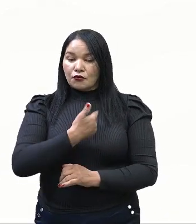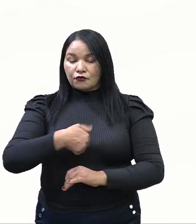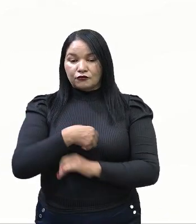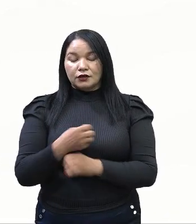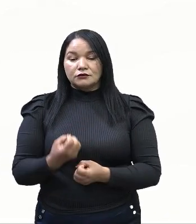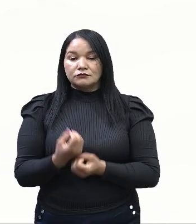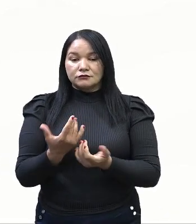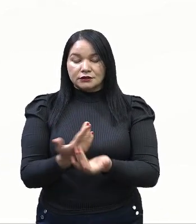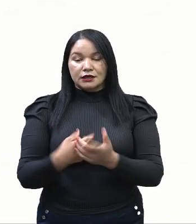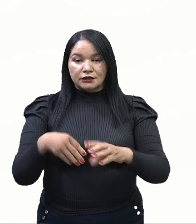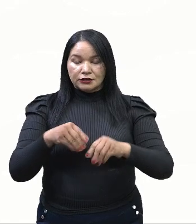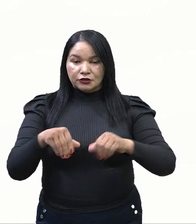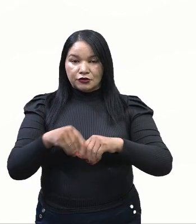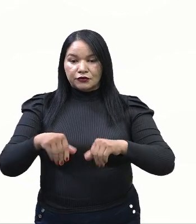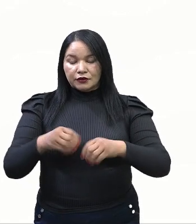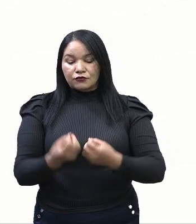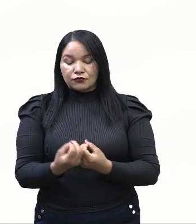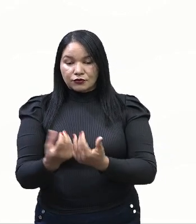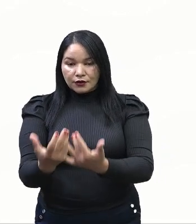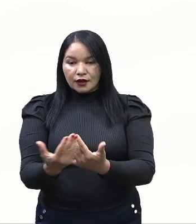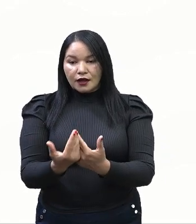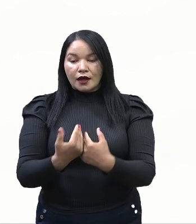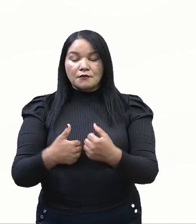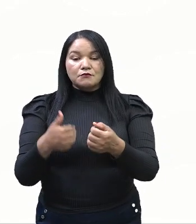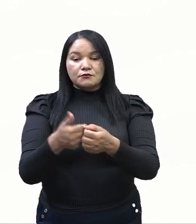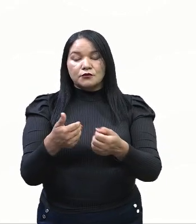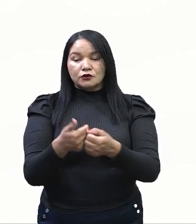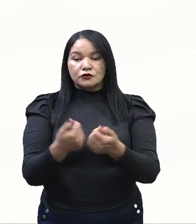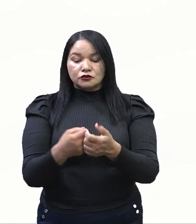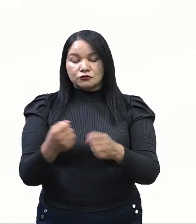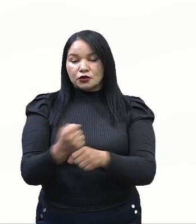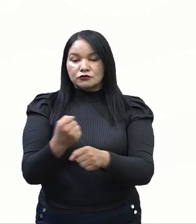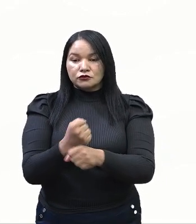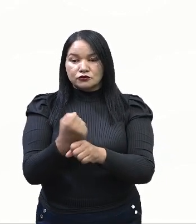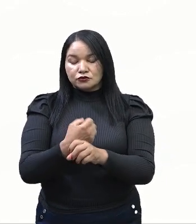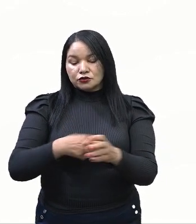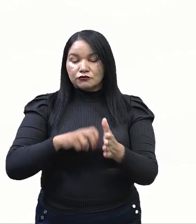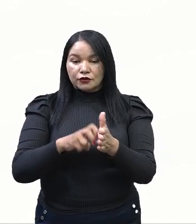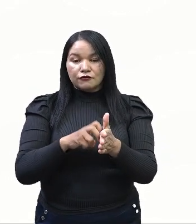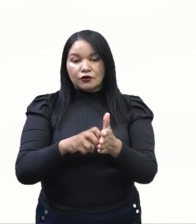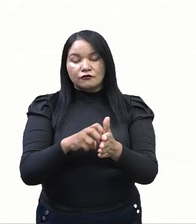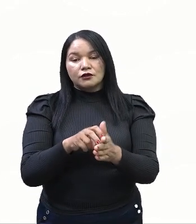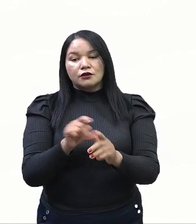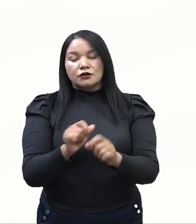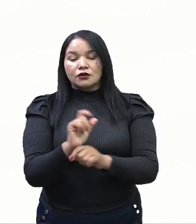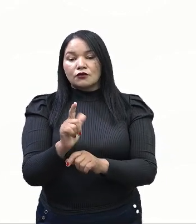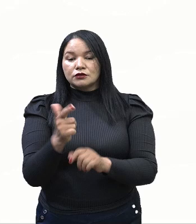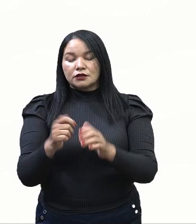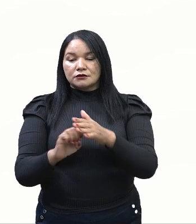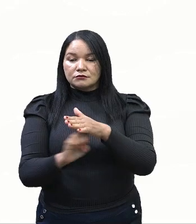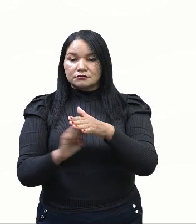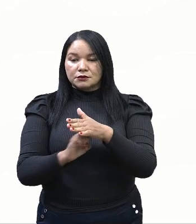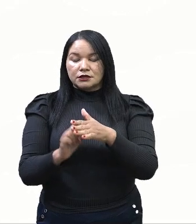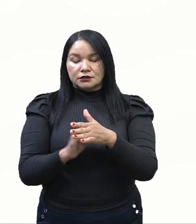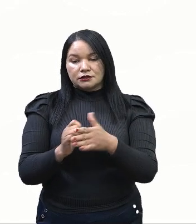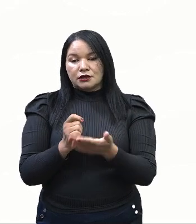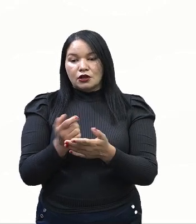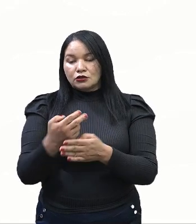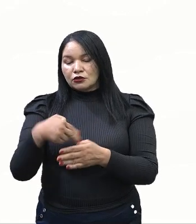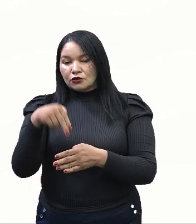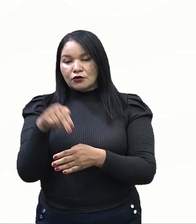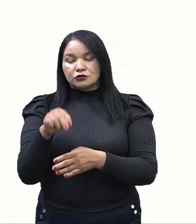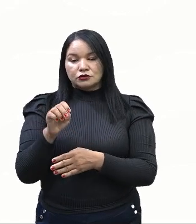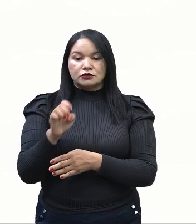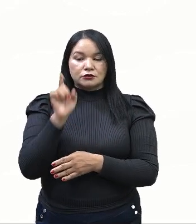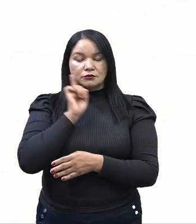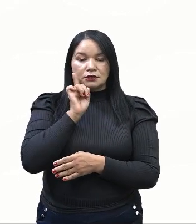às margens da construção da ferrovia para uma segunda empresa norte-americana que vai explorar os